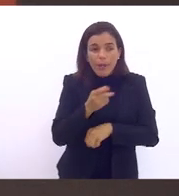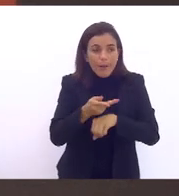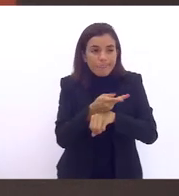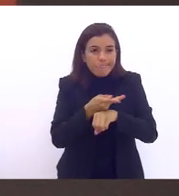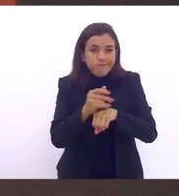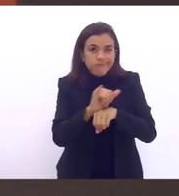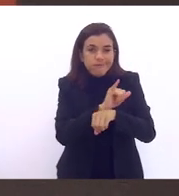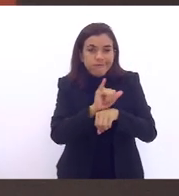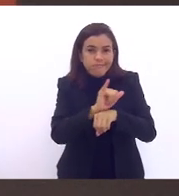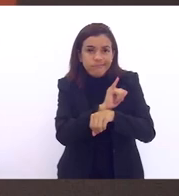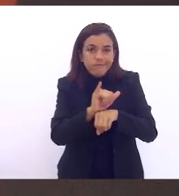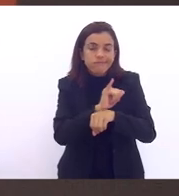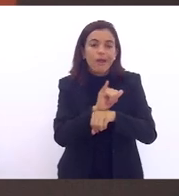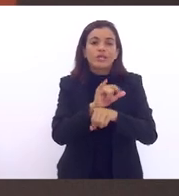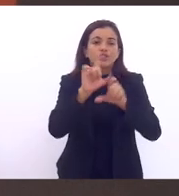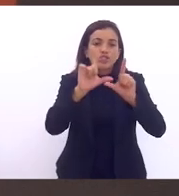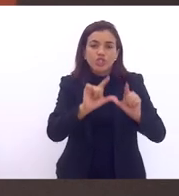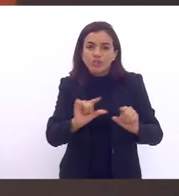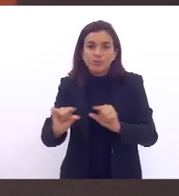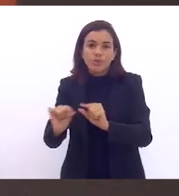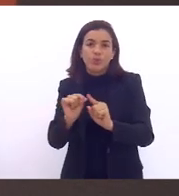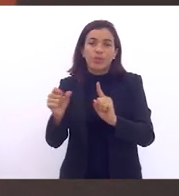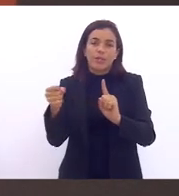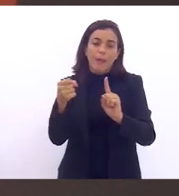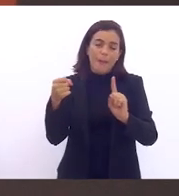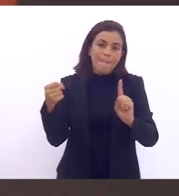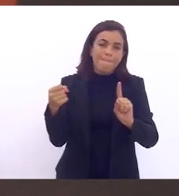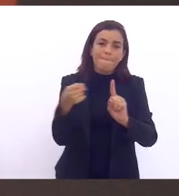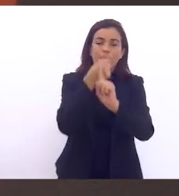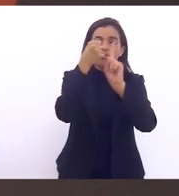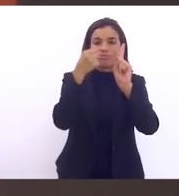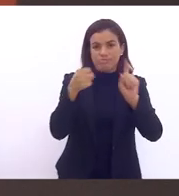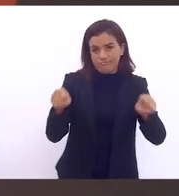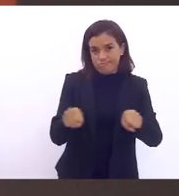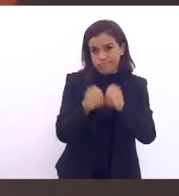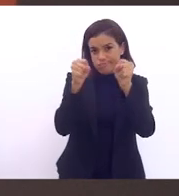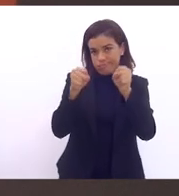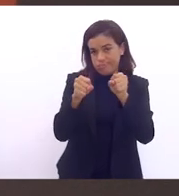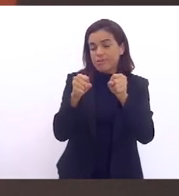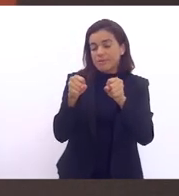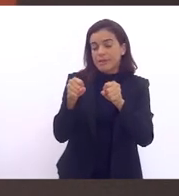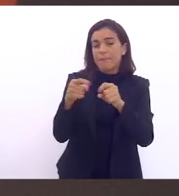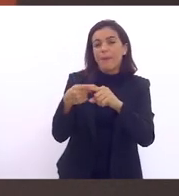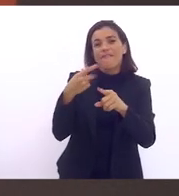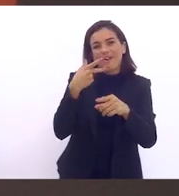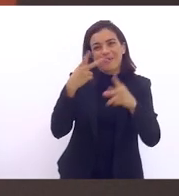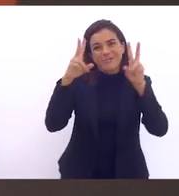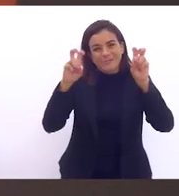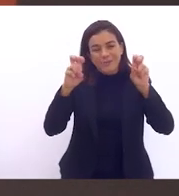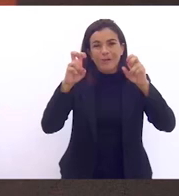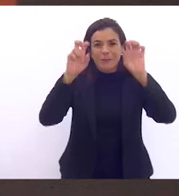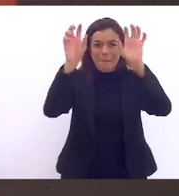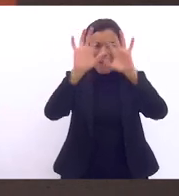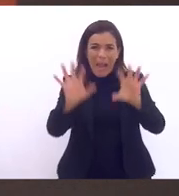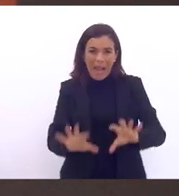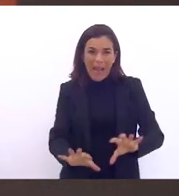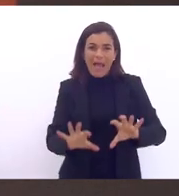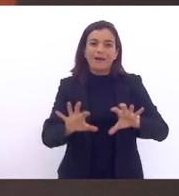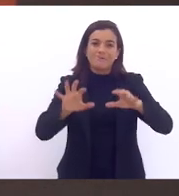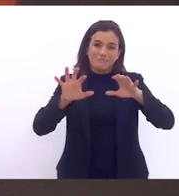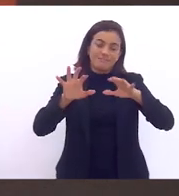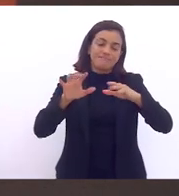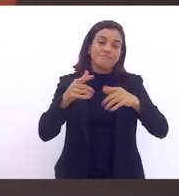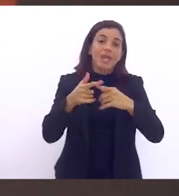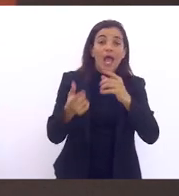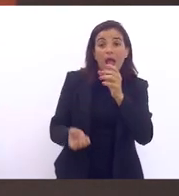qualquer impacto ambiental numa região muito frágil né a gente falou dos desmoronamentos que tivemos no passado a praça de pedágio uma construção de uma